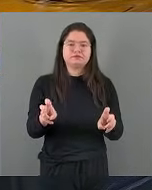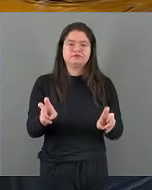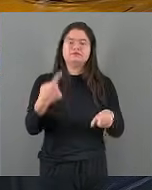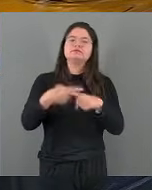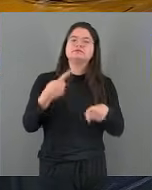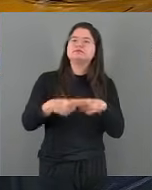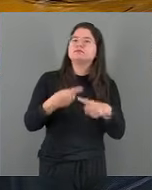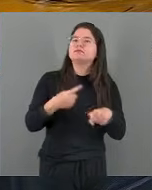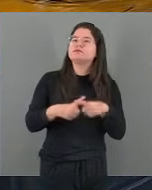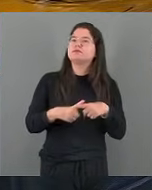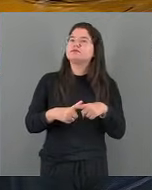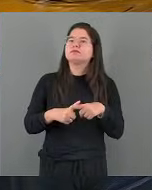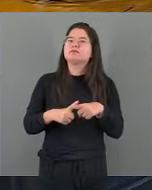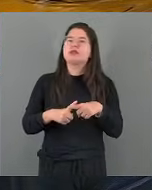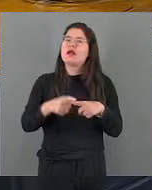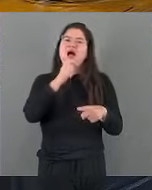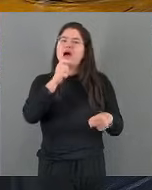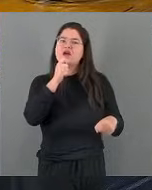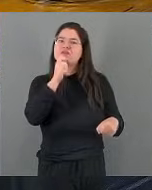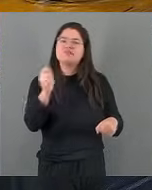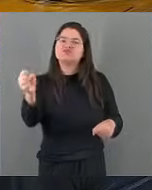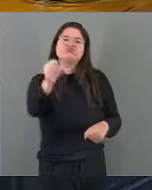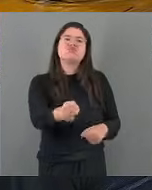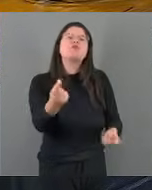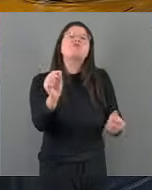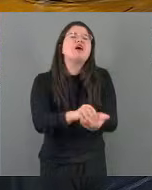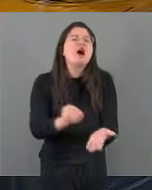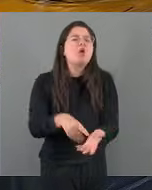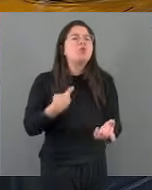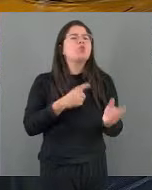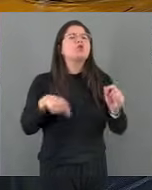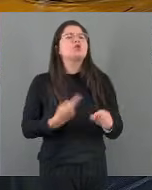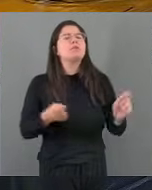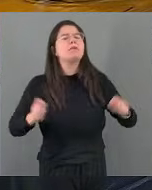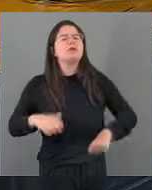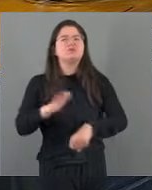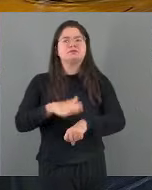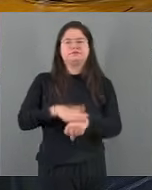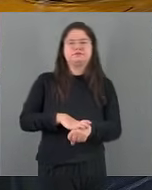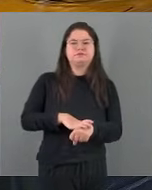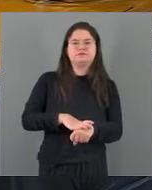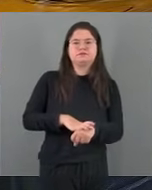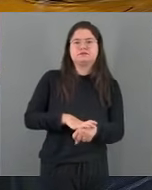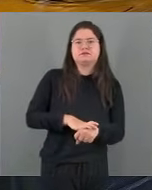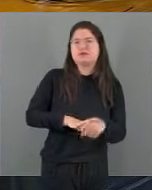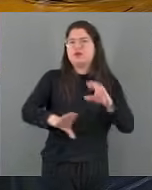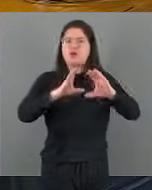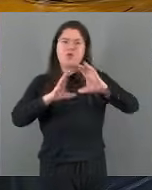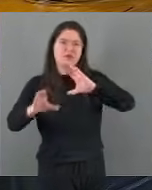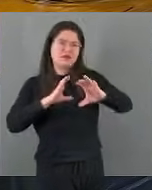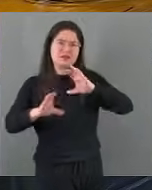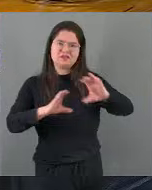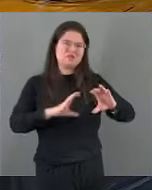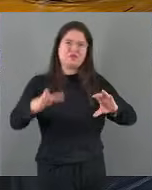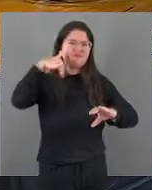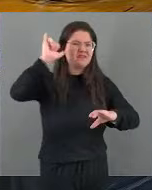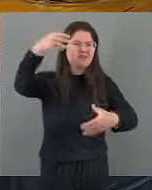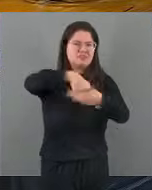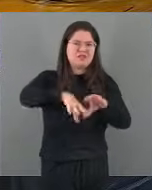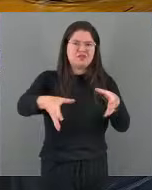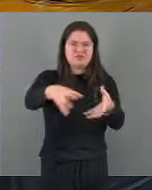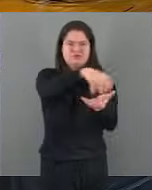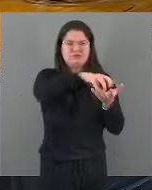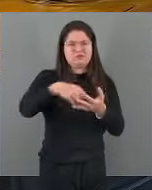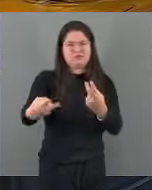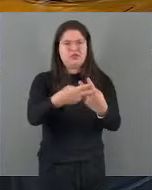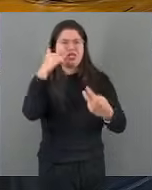por que isso não está totalmente implementado? Né? O que é que falta? O que é que a gente pode fazer para que essas comunicações não aconteçam ali na região